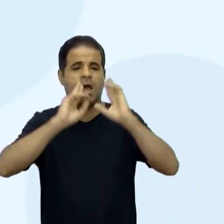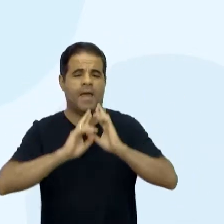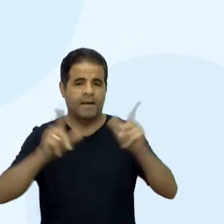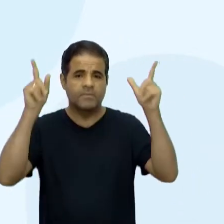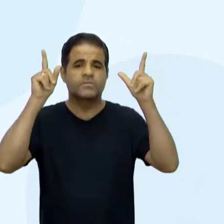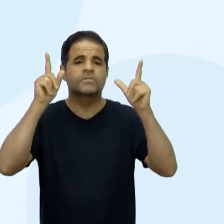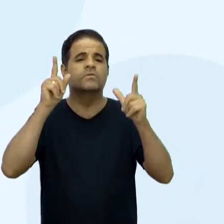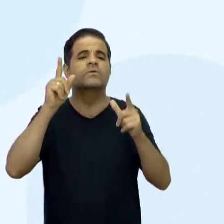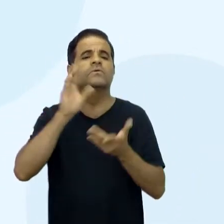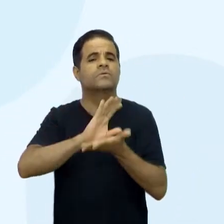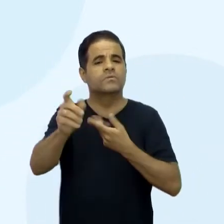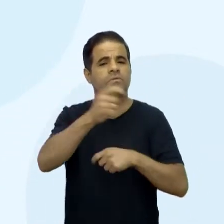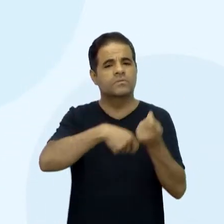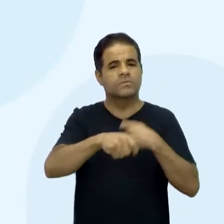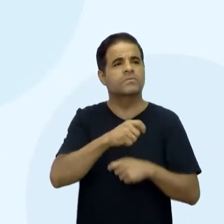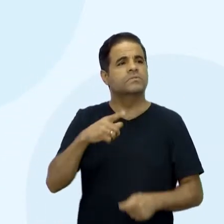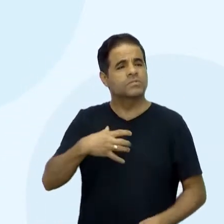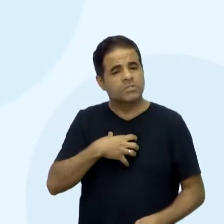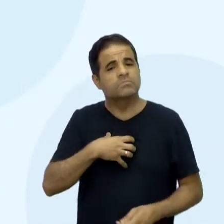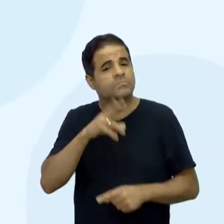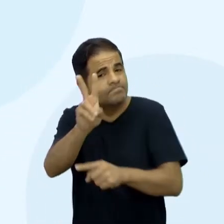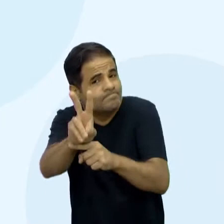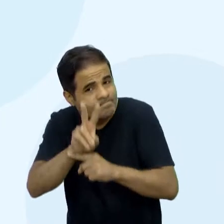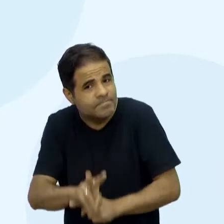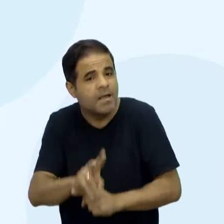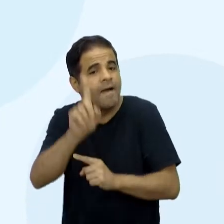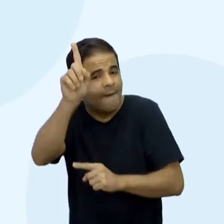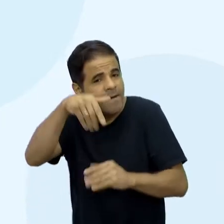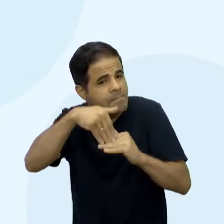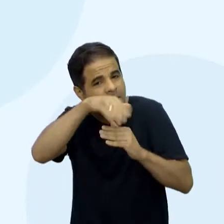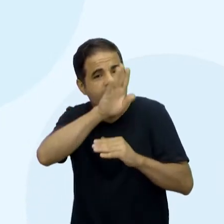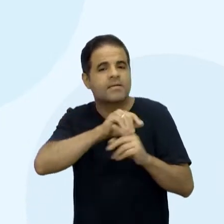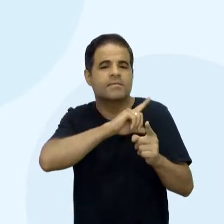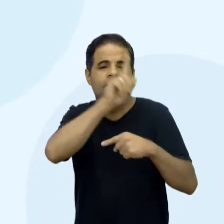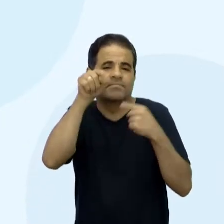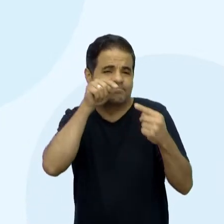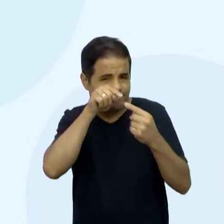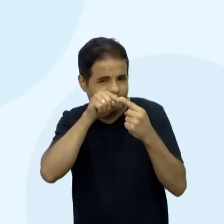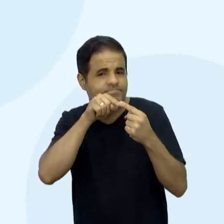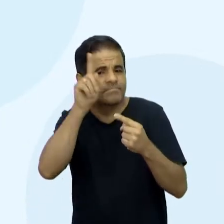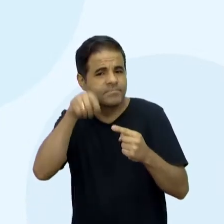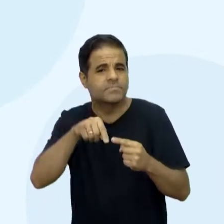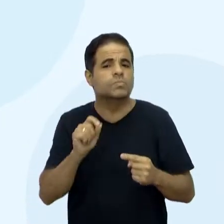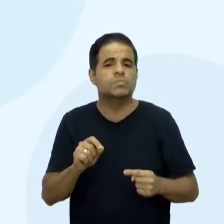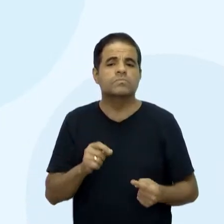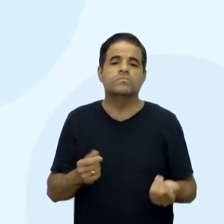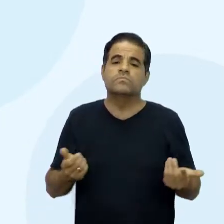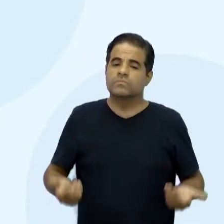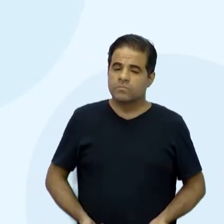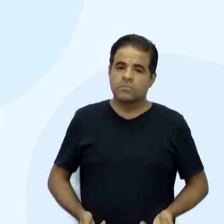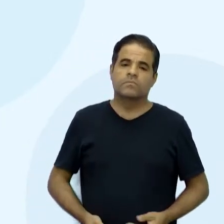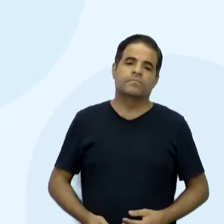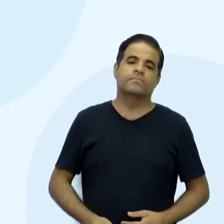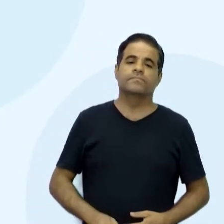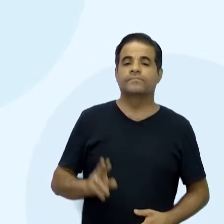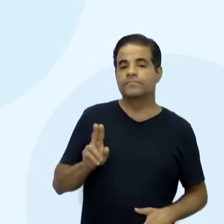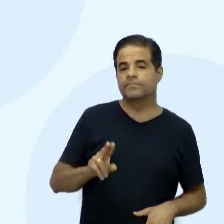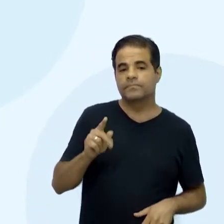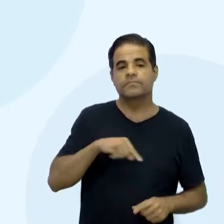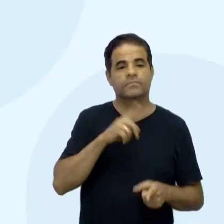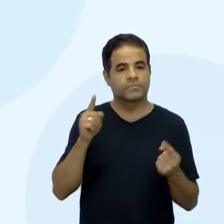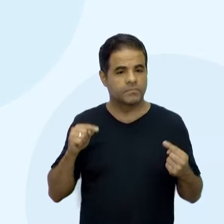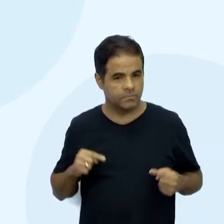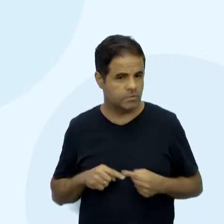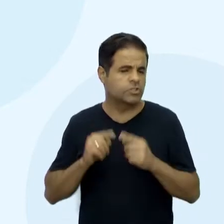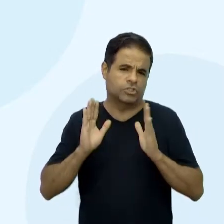pois o financiamento é um tipo de empréstimo, mas que tem uma finalidade específica e será usado para